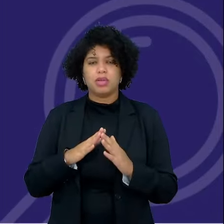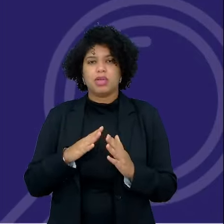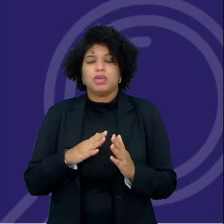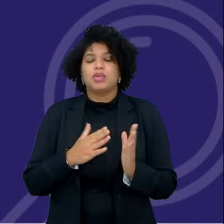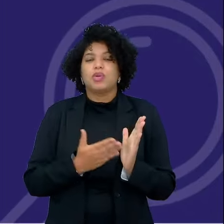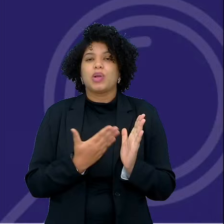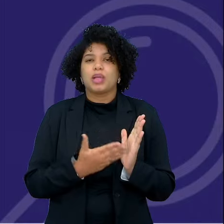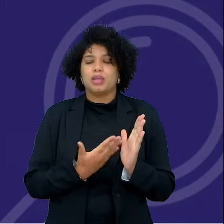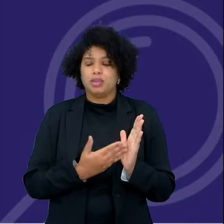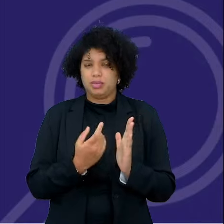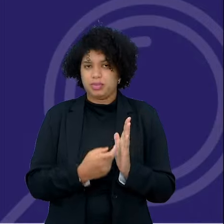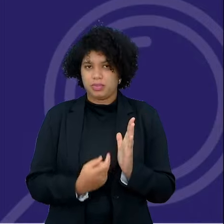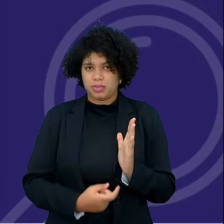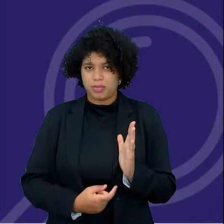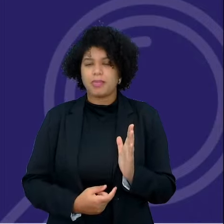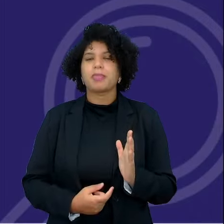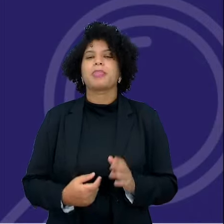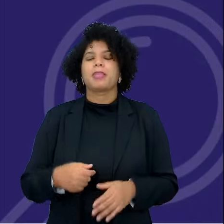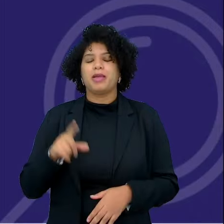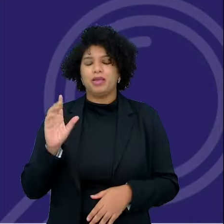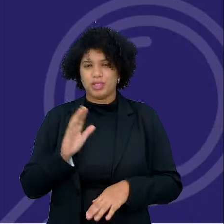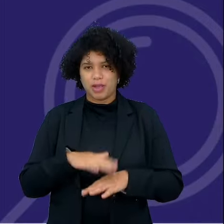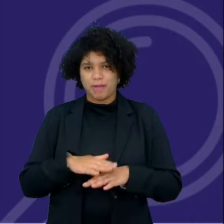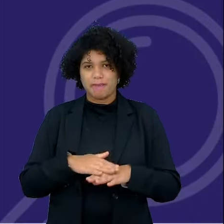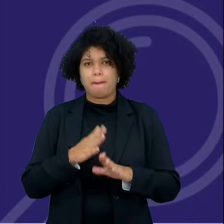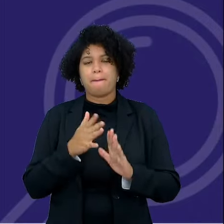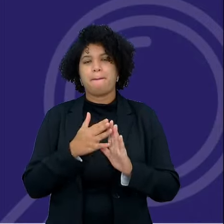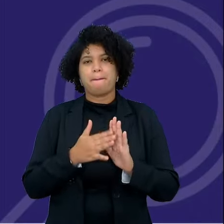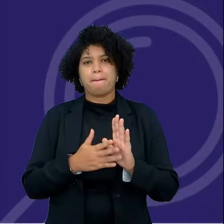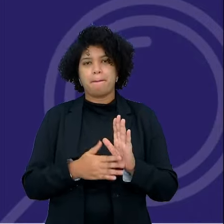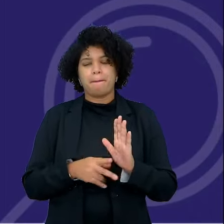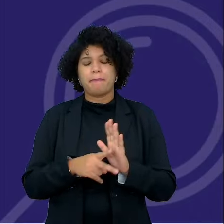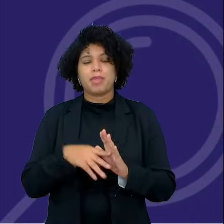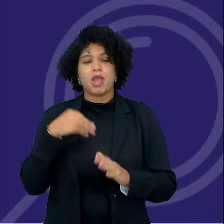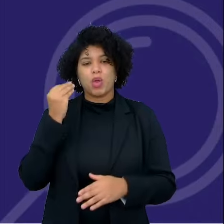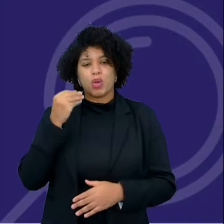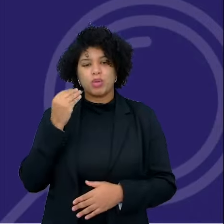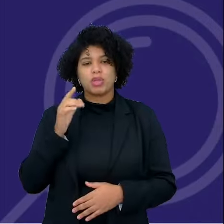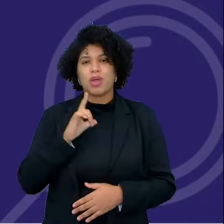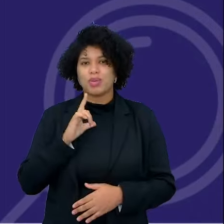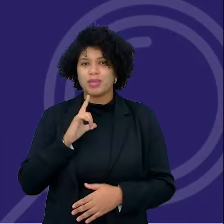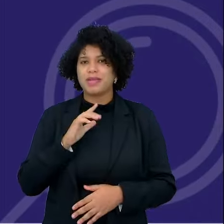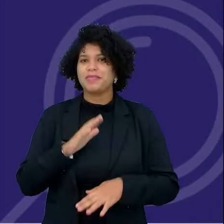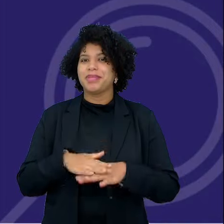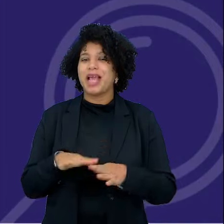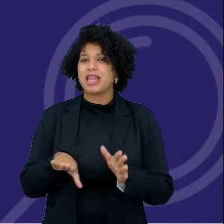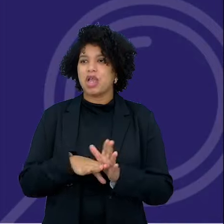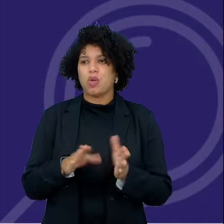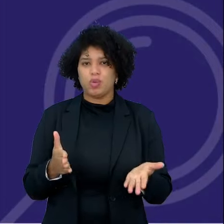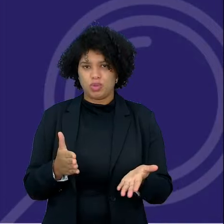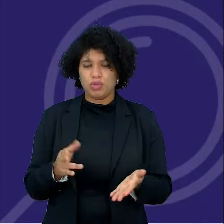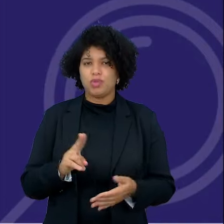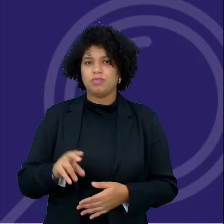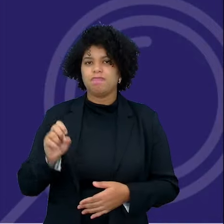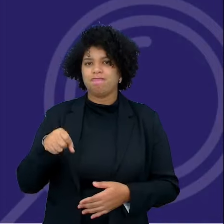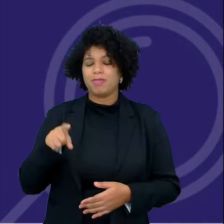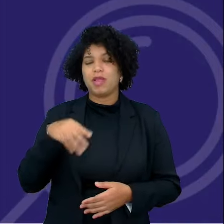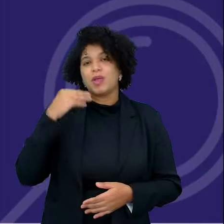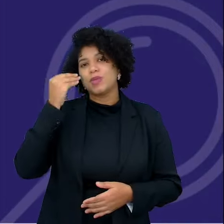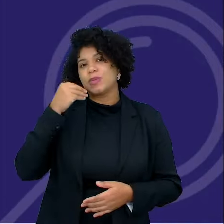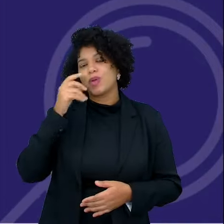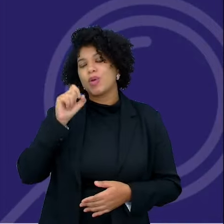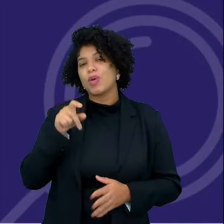Escola. E eu cheguei a montar roteiros baseados nesse experimento, eu tenho e executo ele até hoje. É o experimento que você